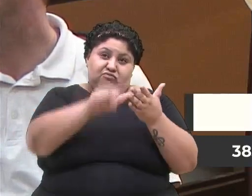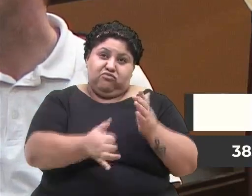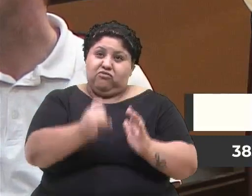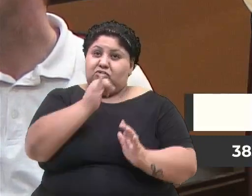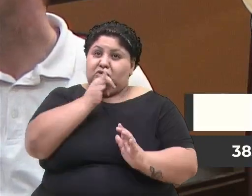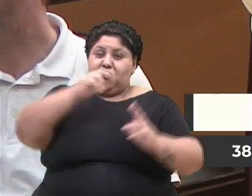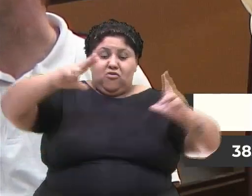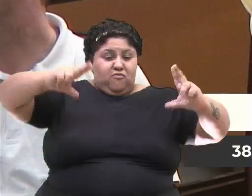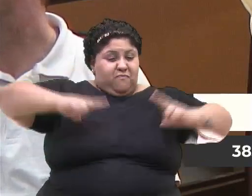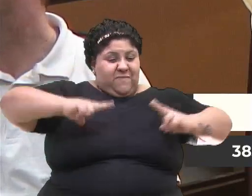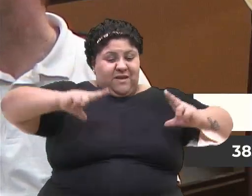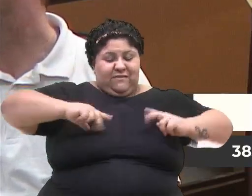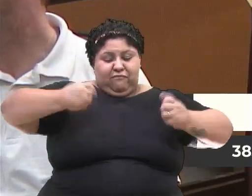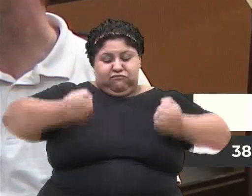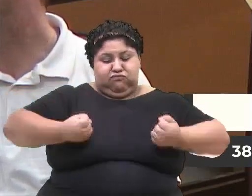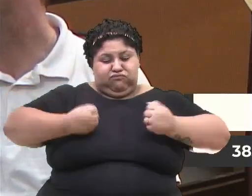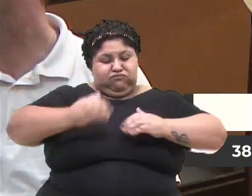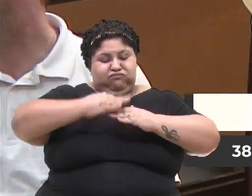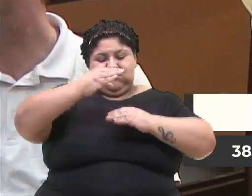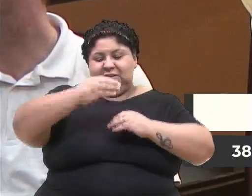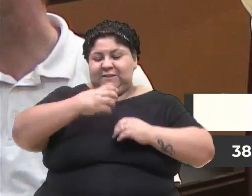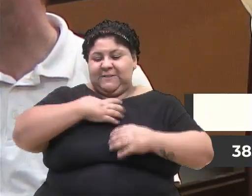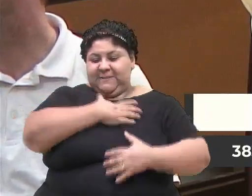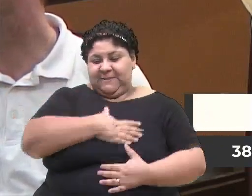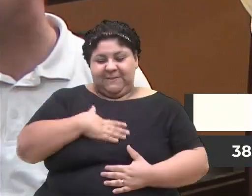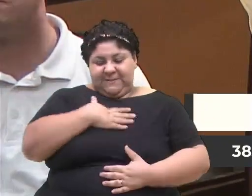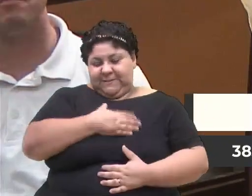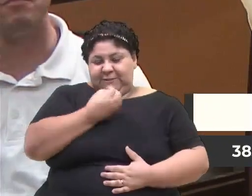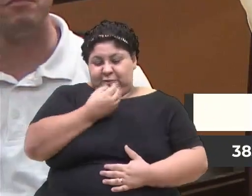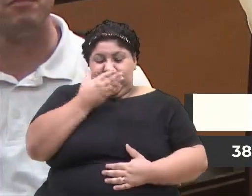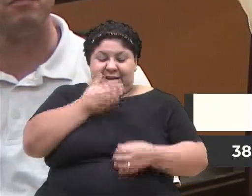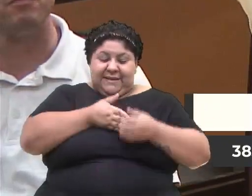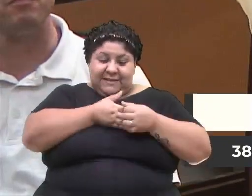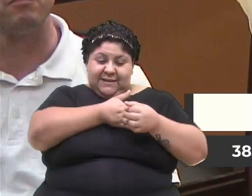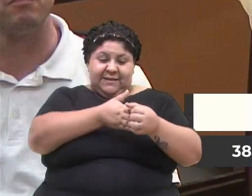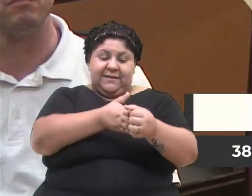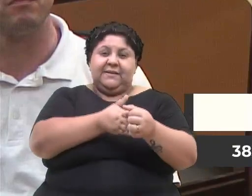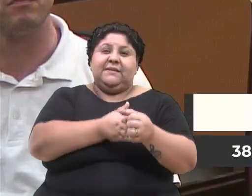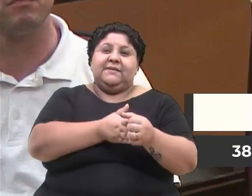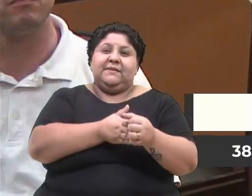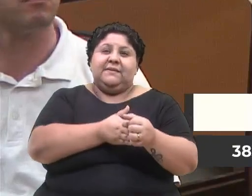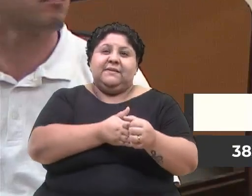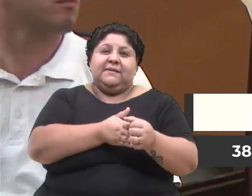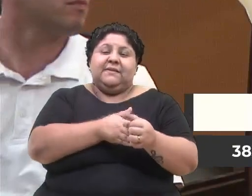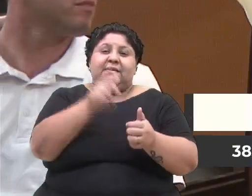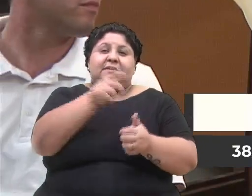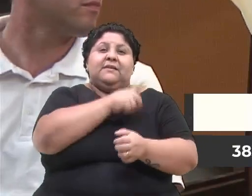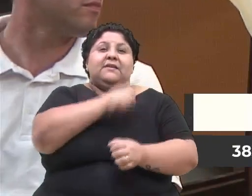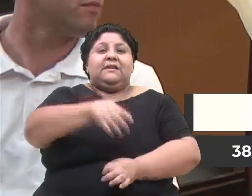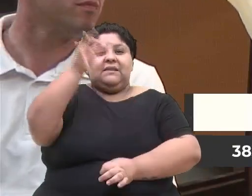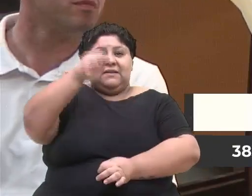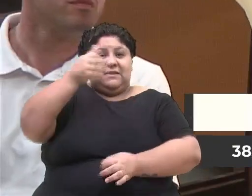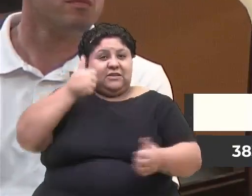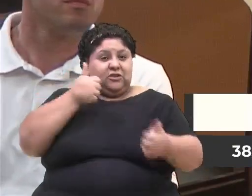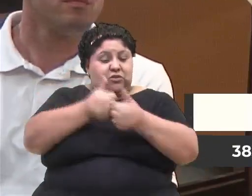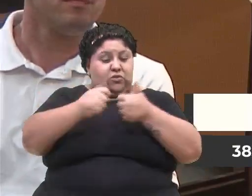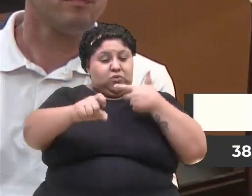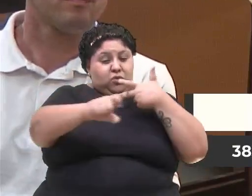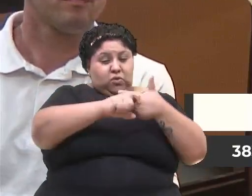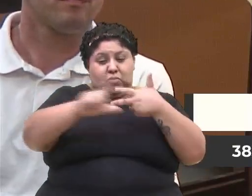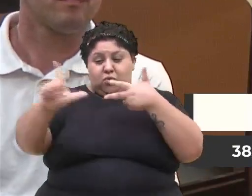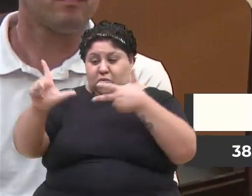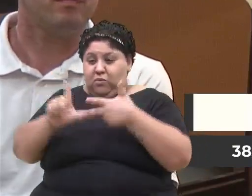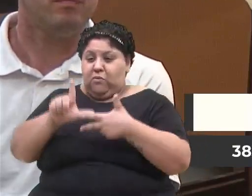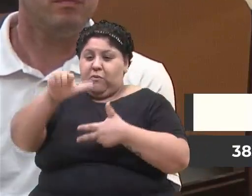a outra, enfim, ficou com sintomas e a minha irmã se salvou ali. Então eu tive vários exemplos na